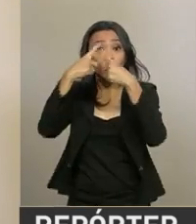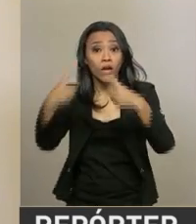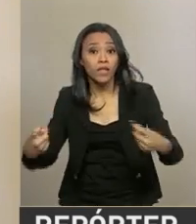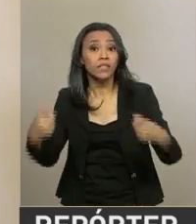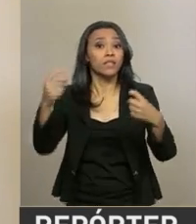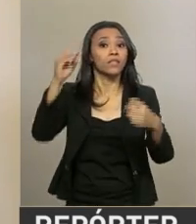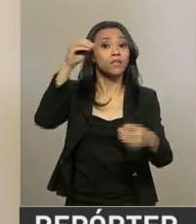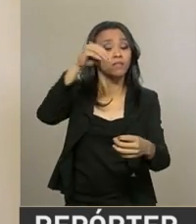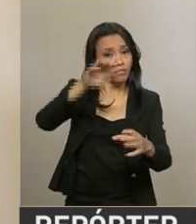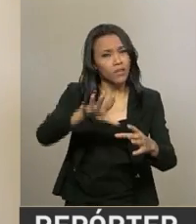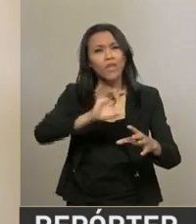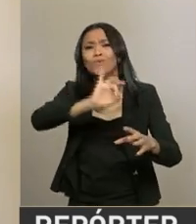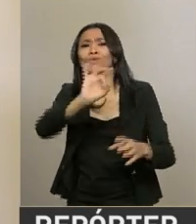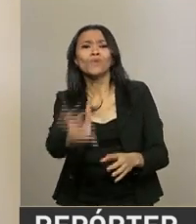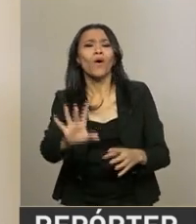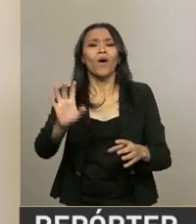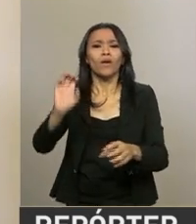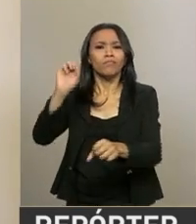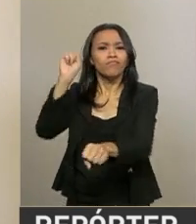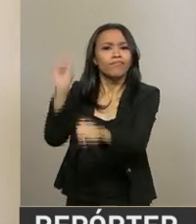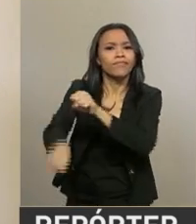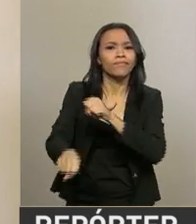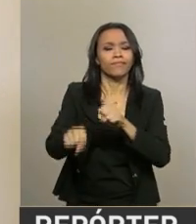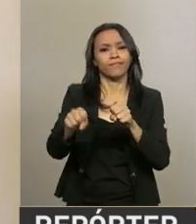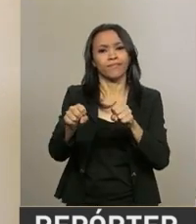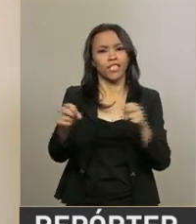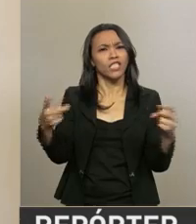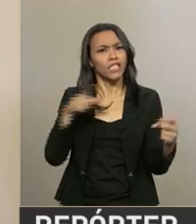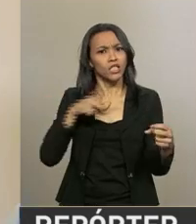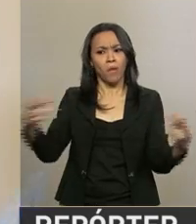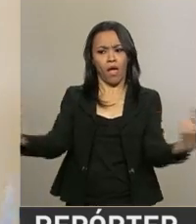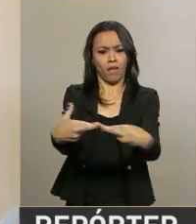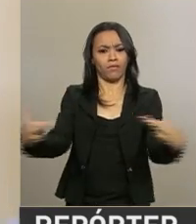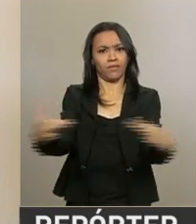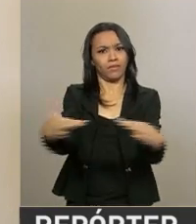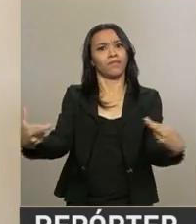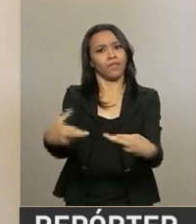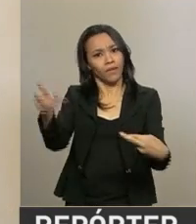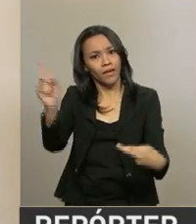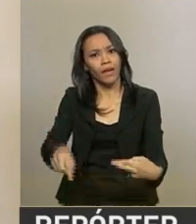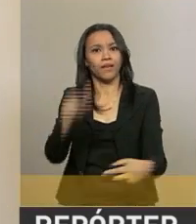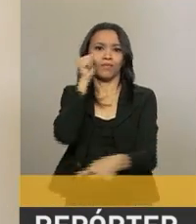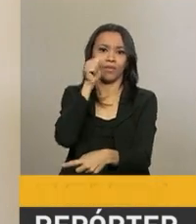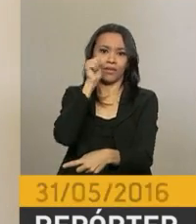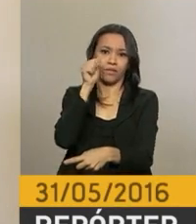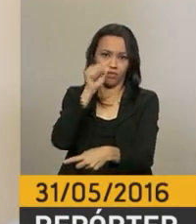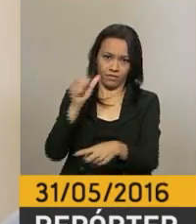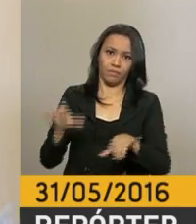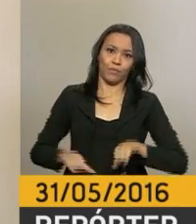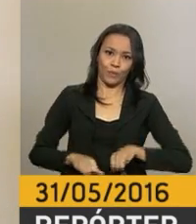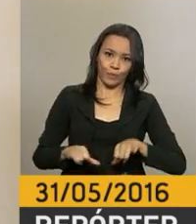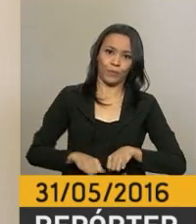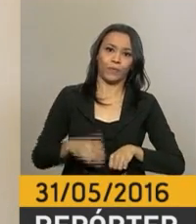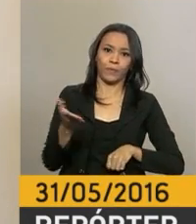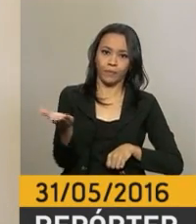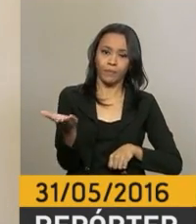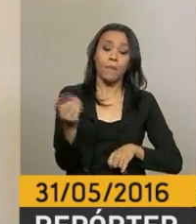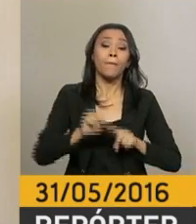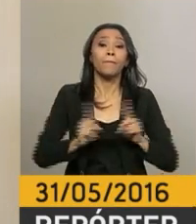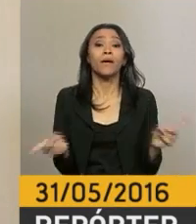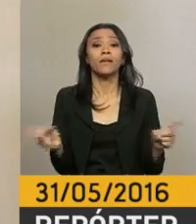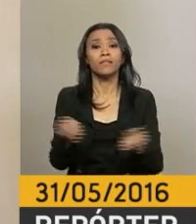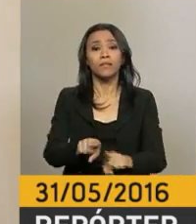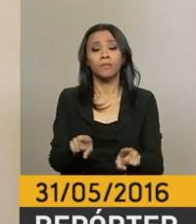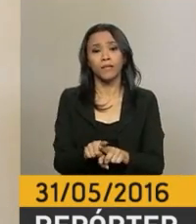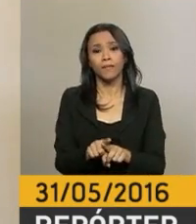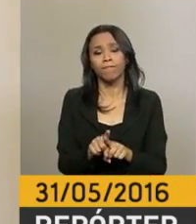doméstica, não só os homicídios cujas vítimas eram as mulheres, mas também, e